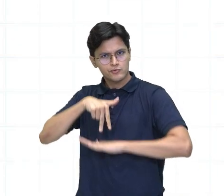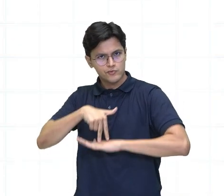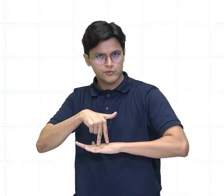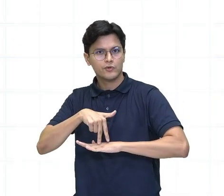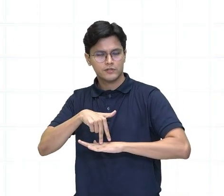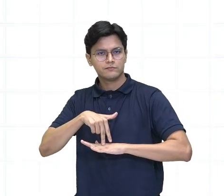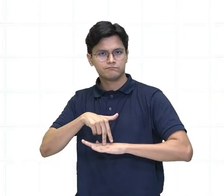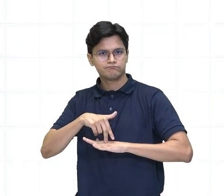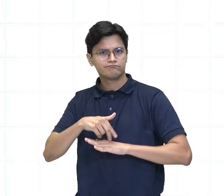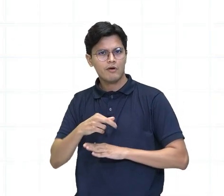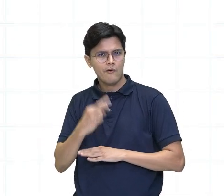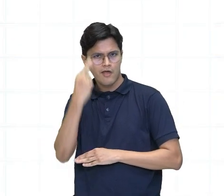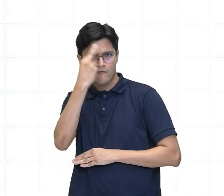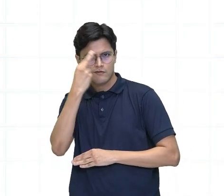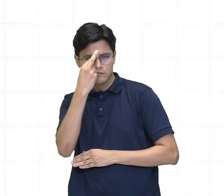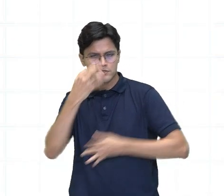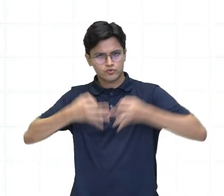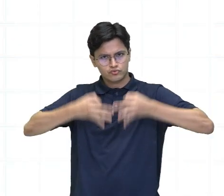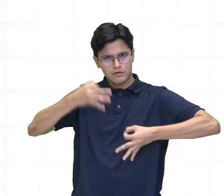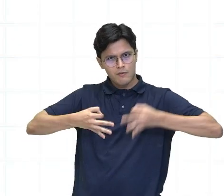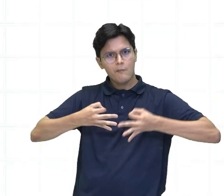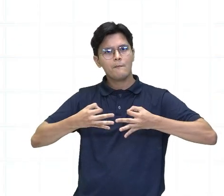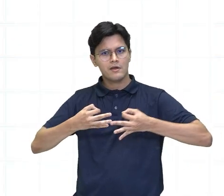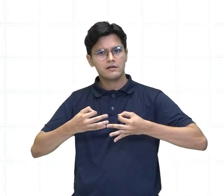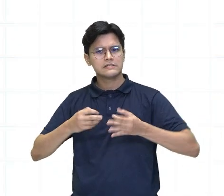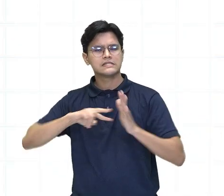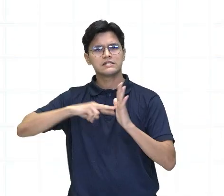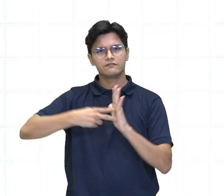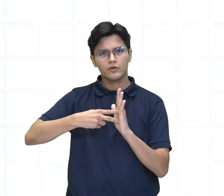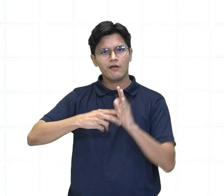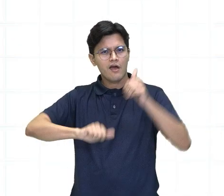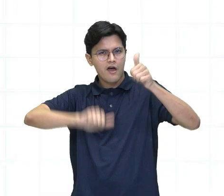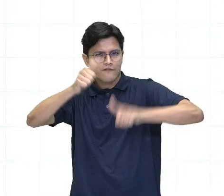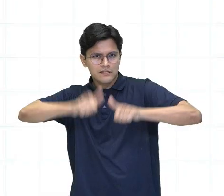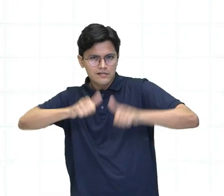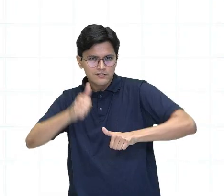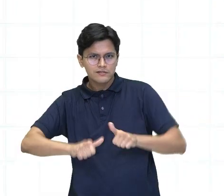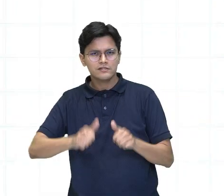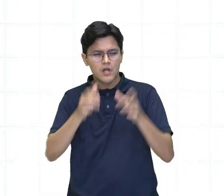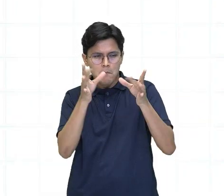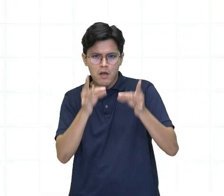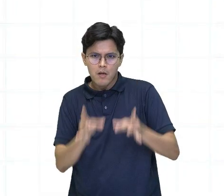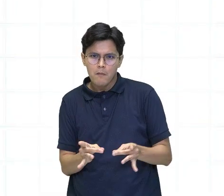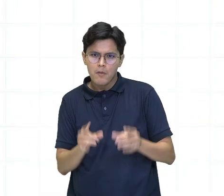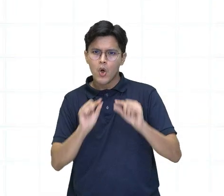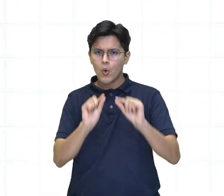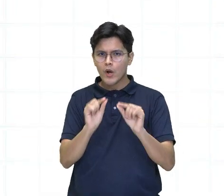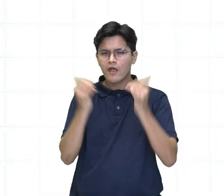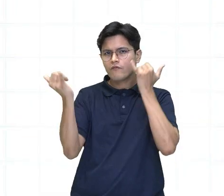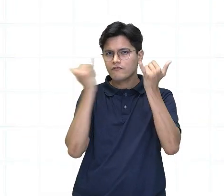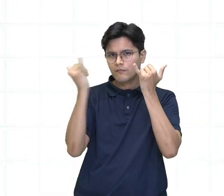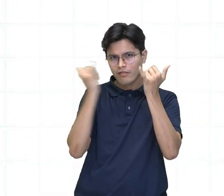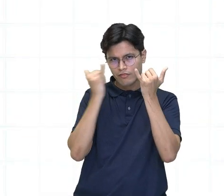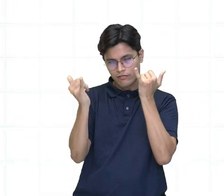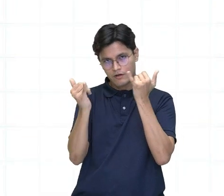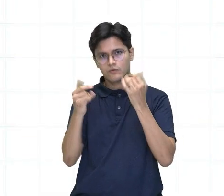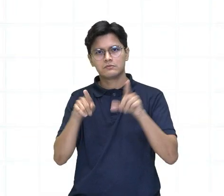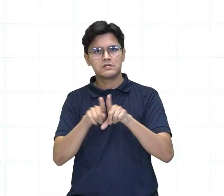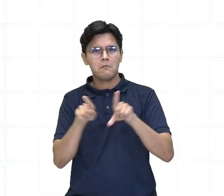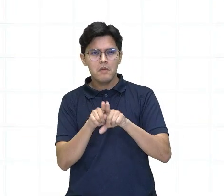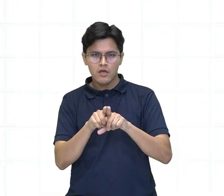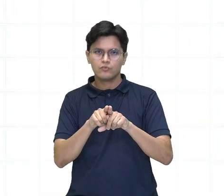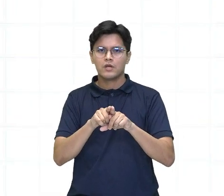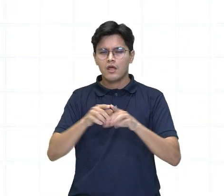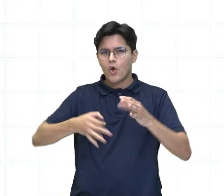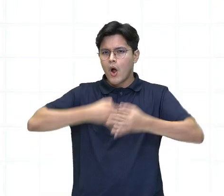aí avaliando de forma cuidadosa e questionadora as informações disponíveis, os